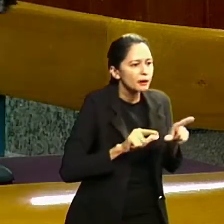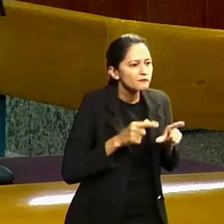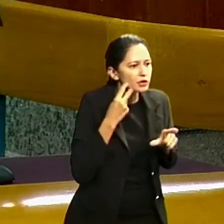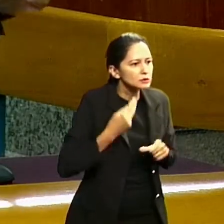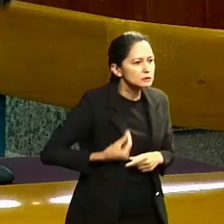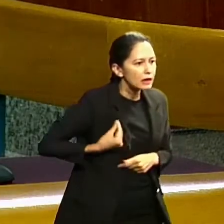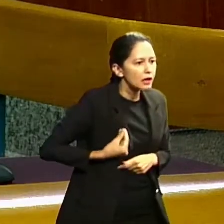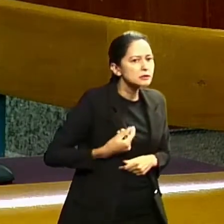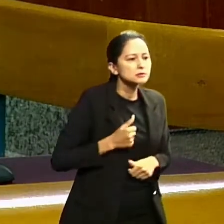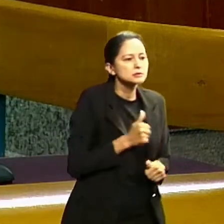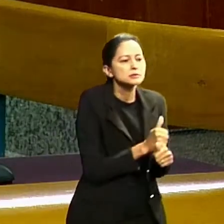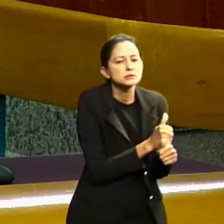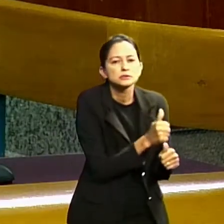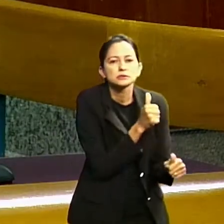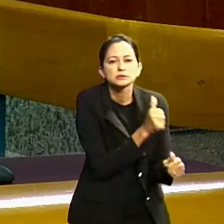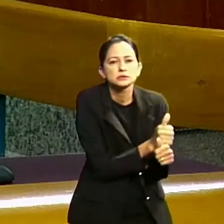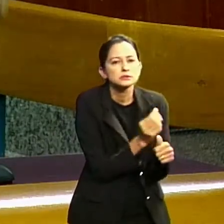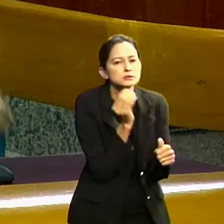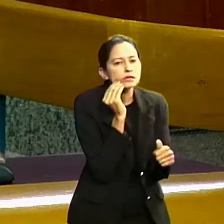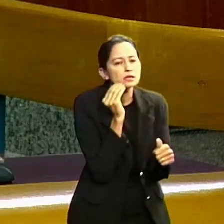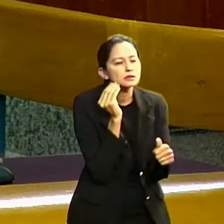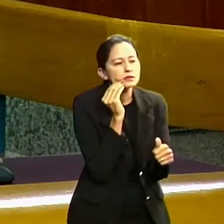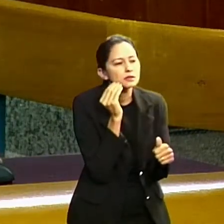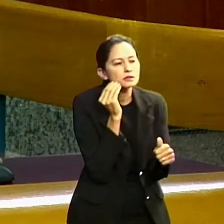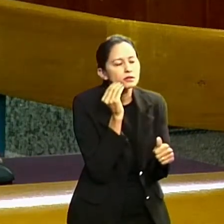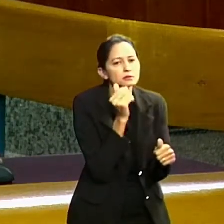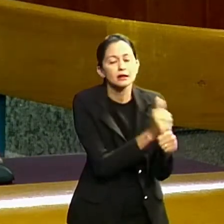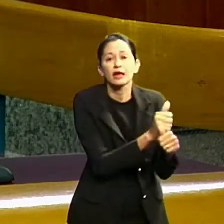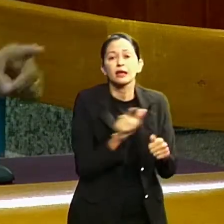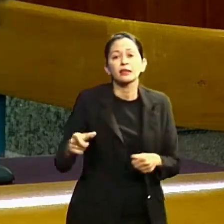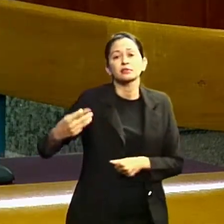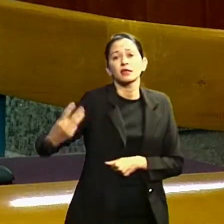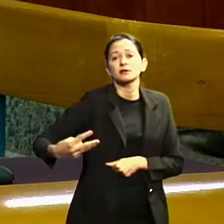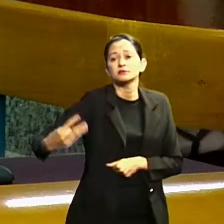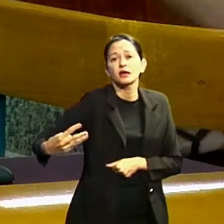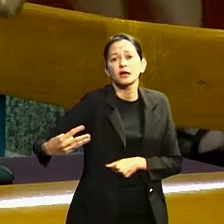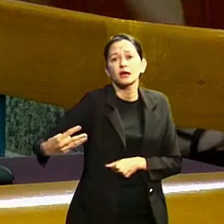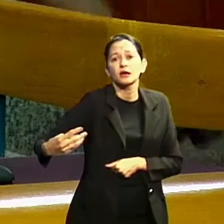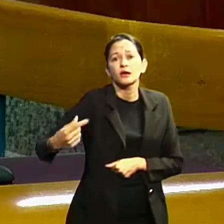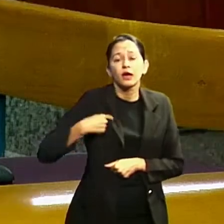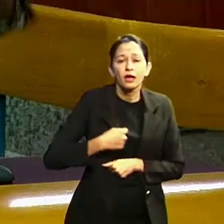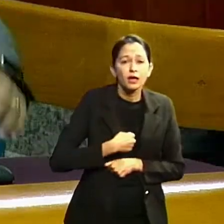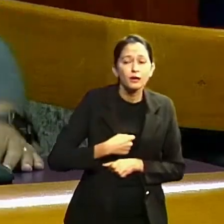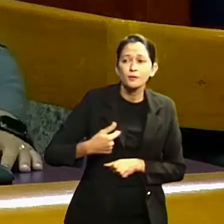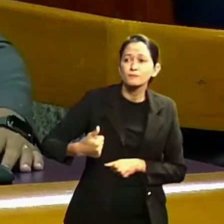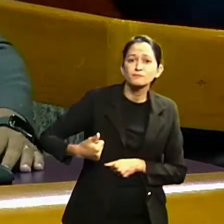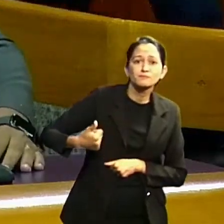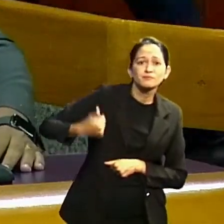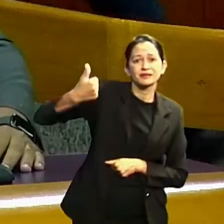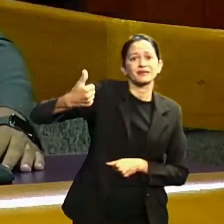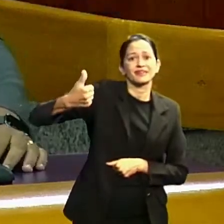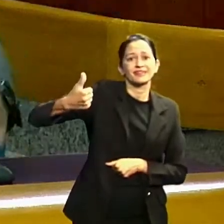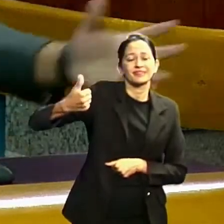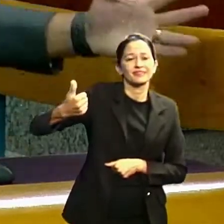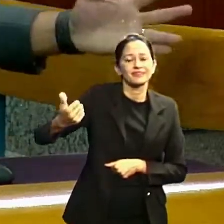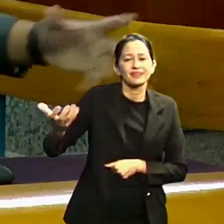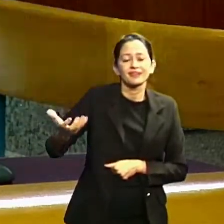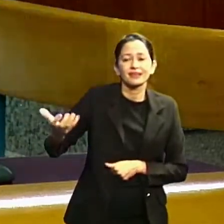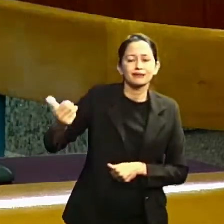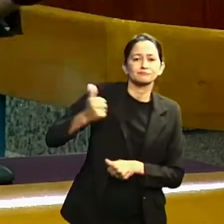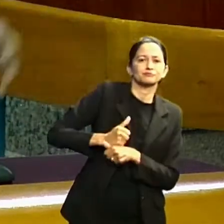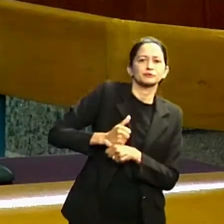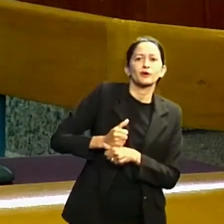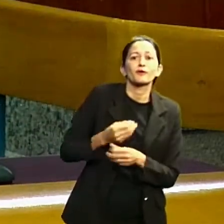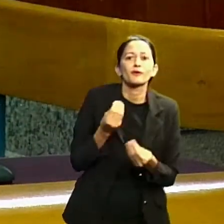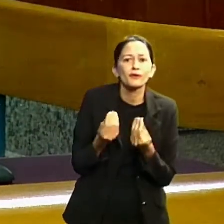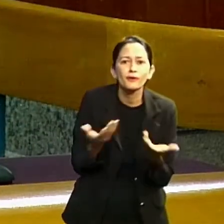A qualquer custo, ele, como terceiro suplente do Podemos, tenta querer assumir essa vaga, não sei como,